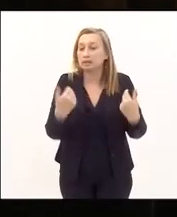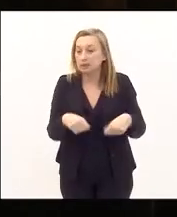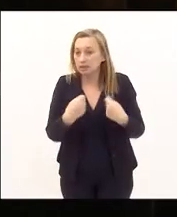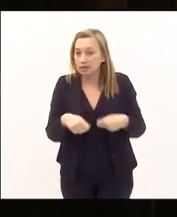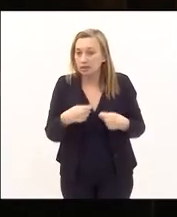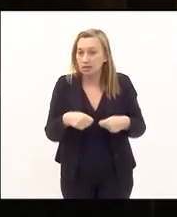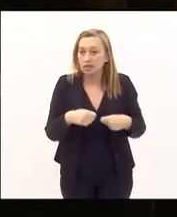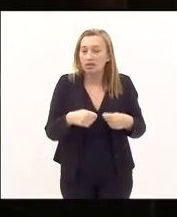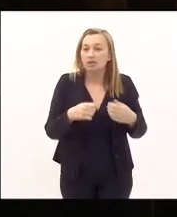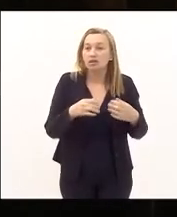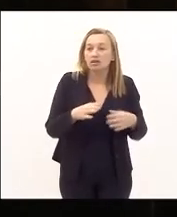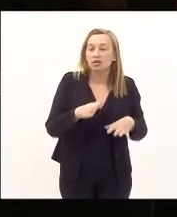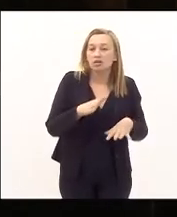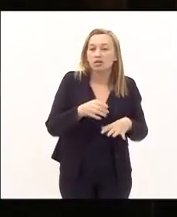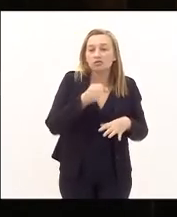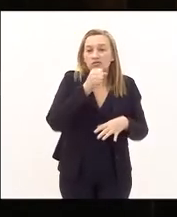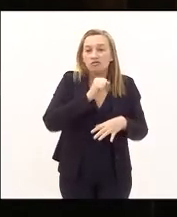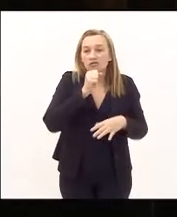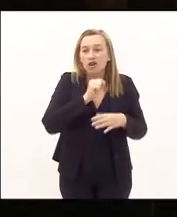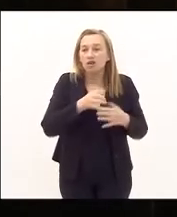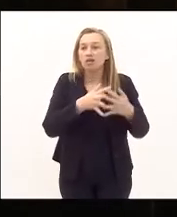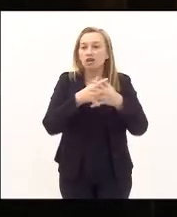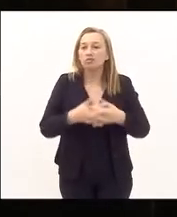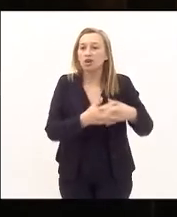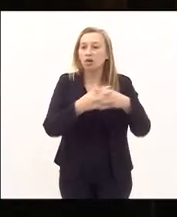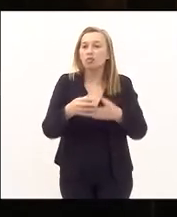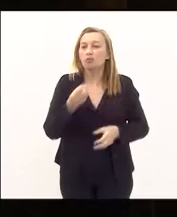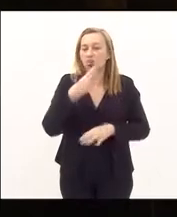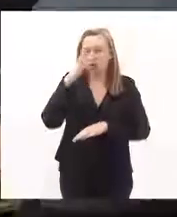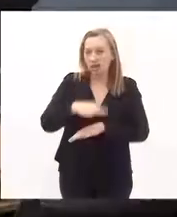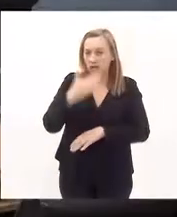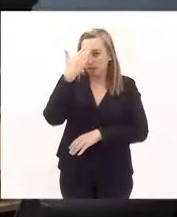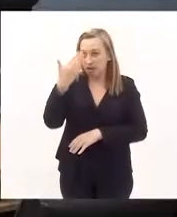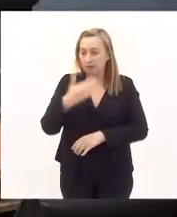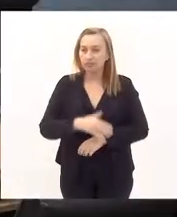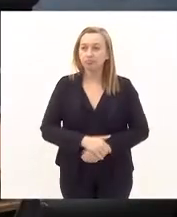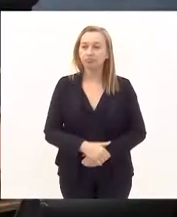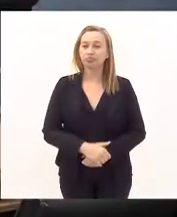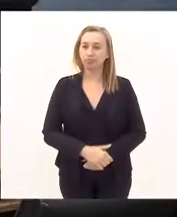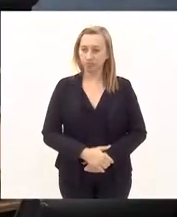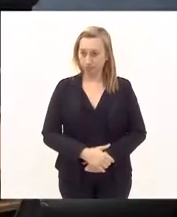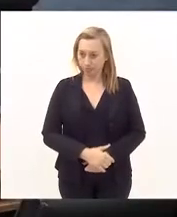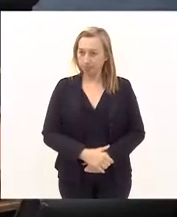frota mais antiga, tá? Meu muito obrigado e uma boa tarde aí. Fica com Deus.